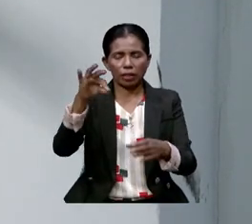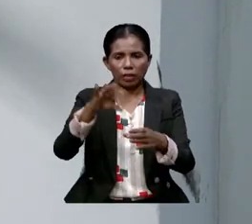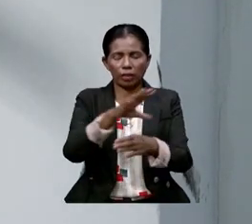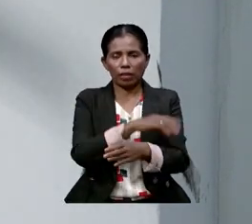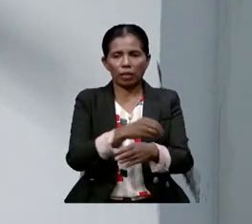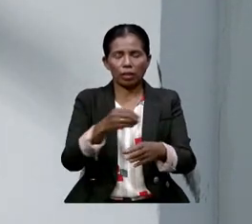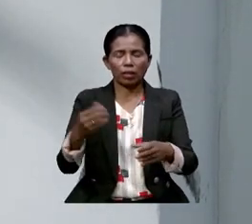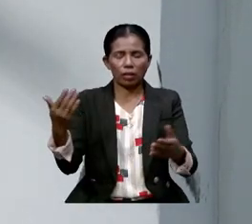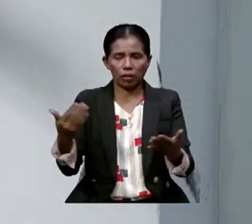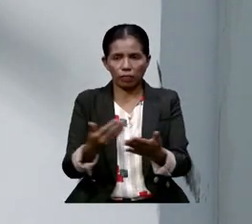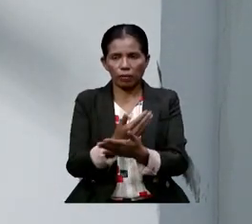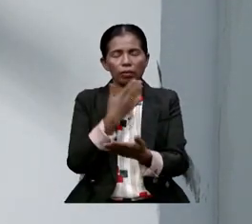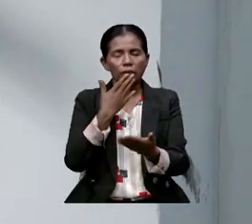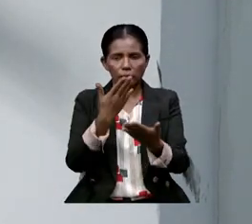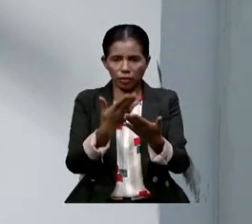viveiro de qualidade